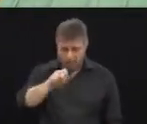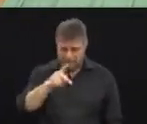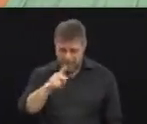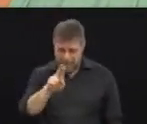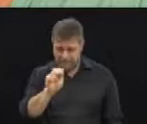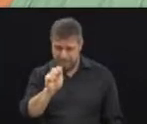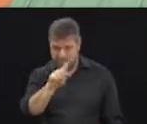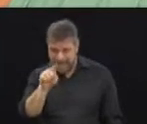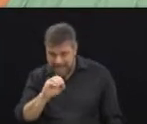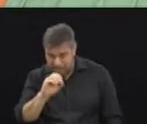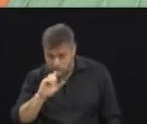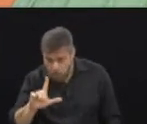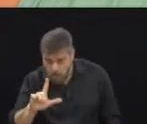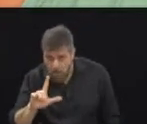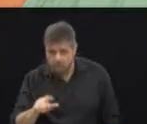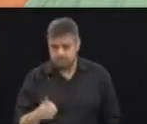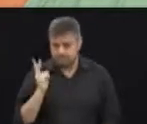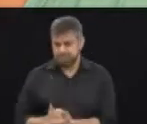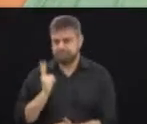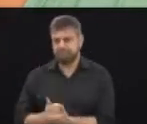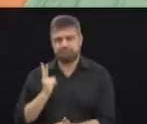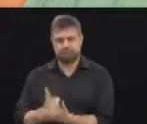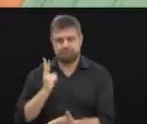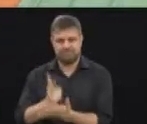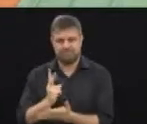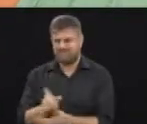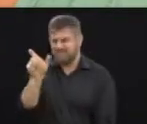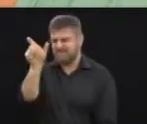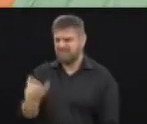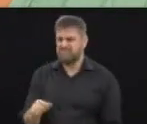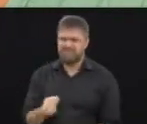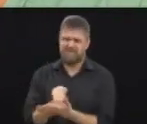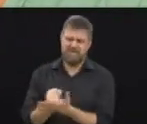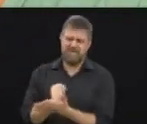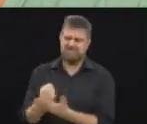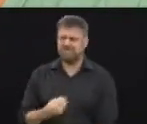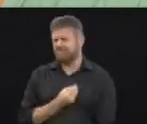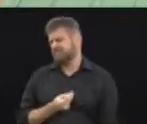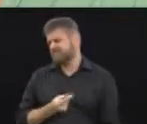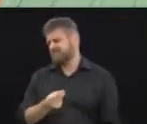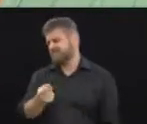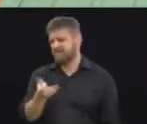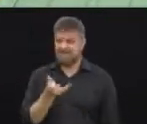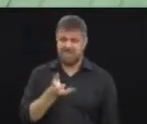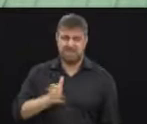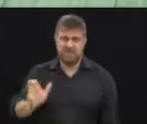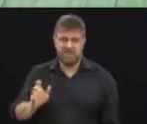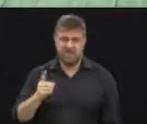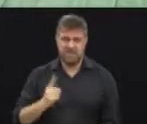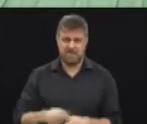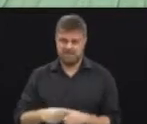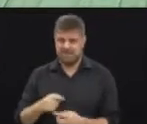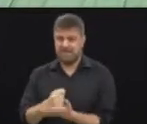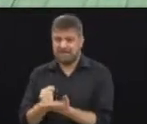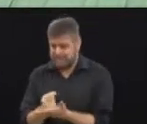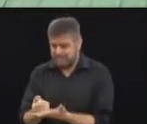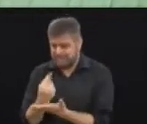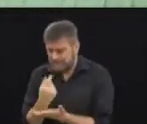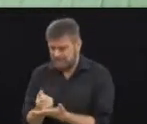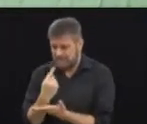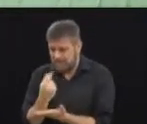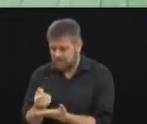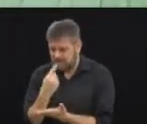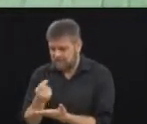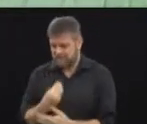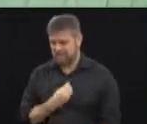de qualquer outro inibidor de bomba de prótons continuadamente, tem pacientes que não querem usar isso a longo prazo com medo de uma